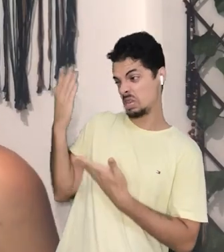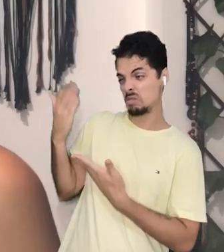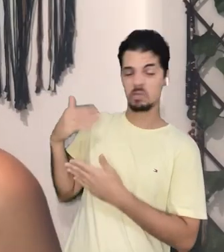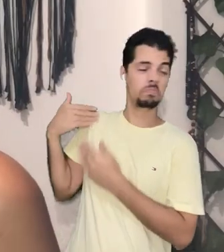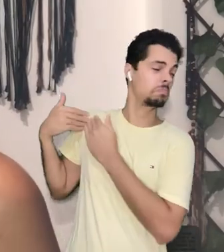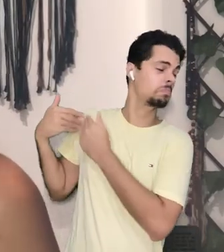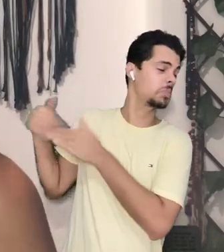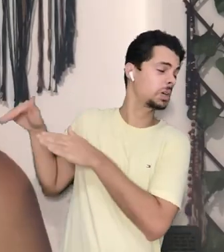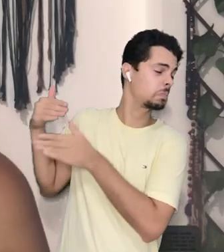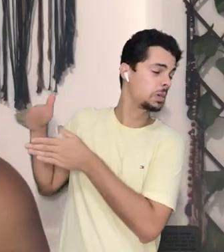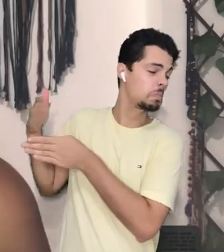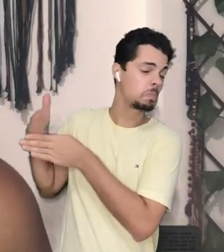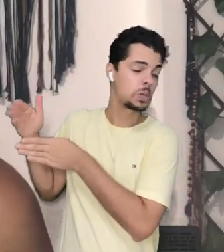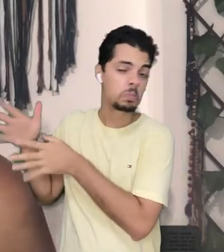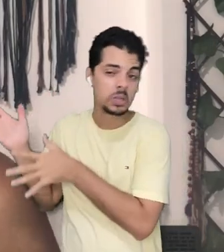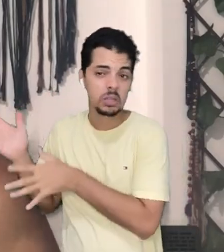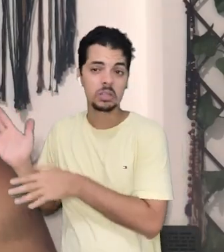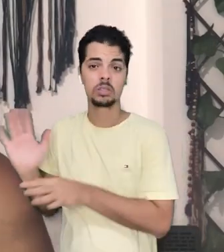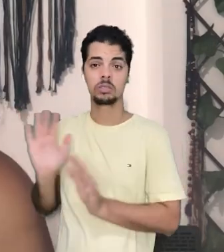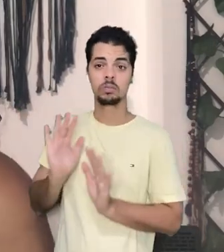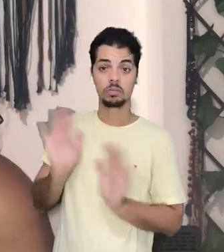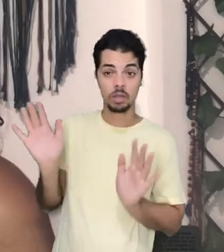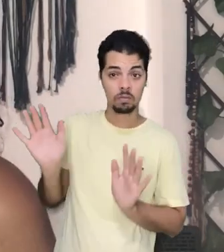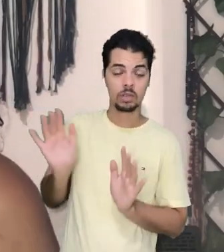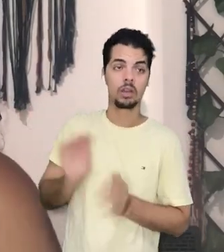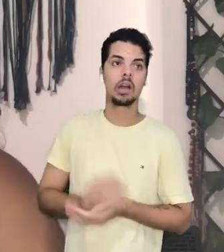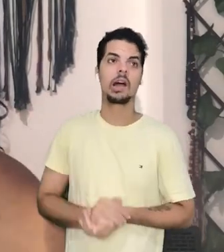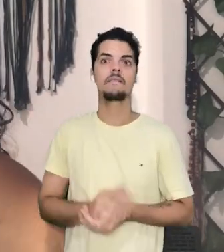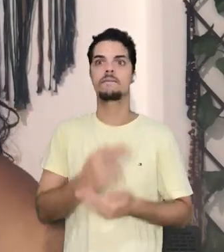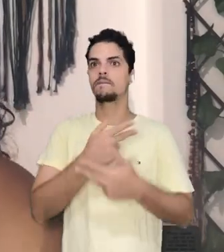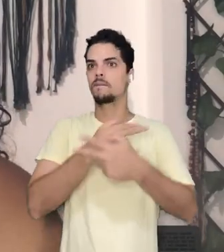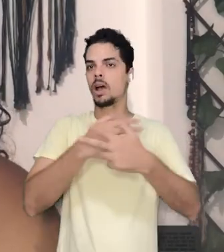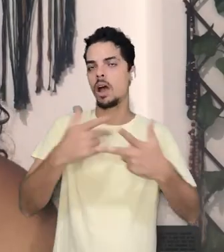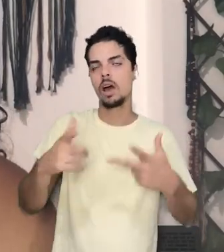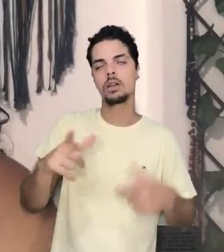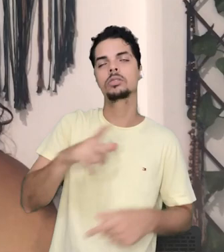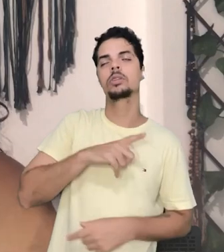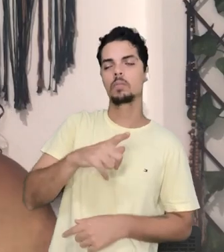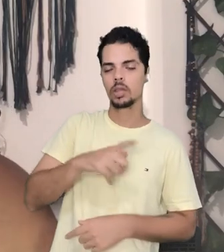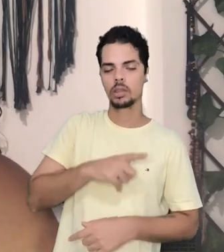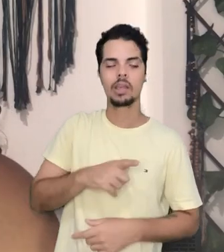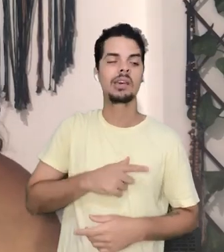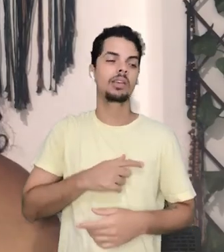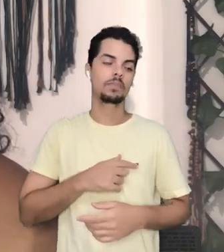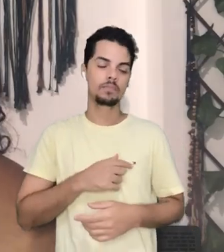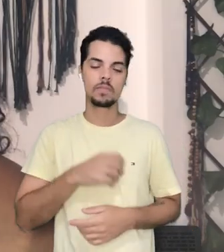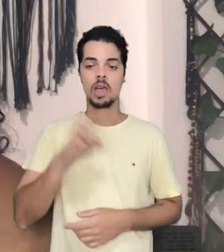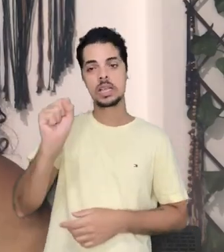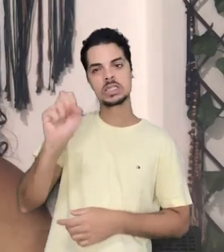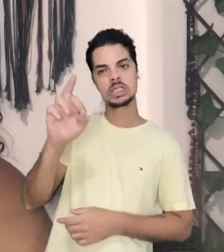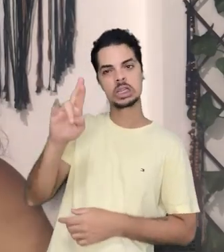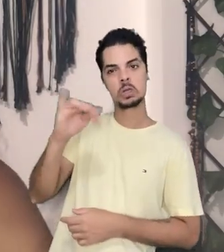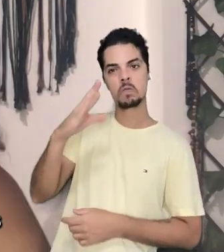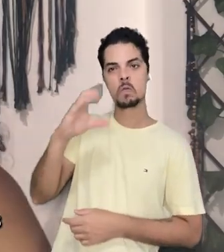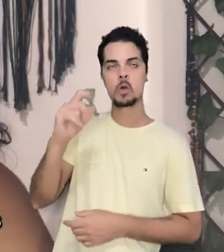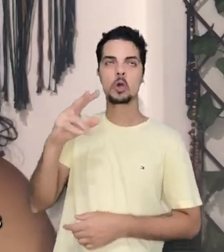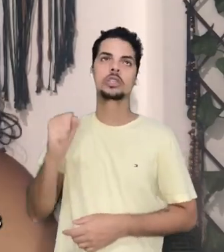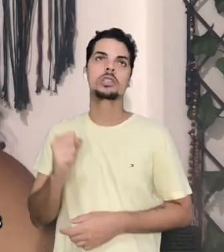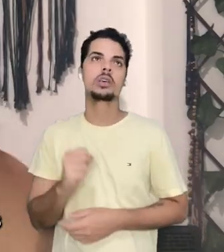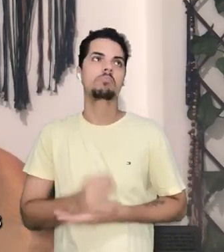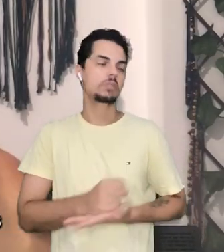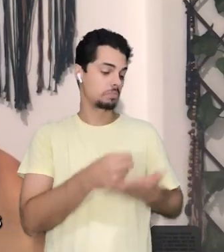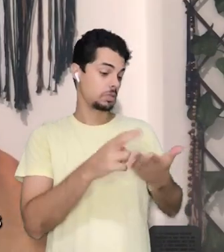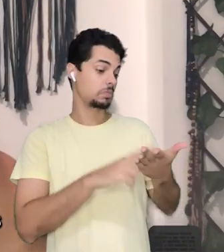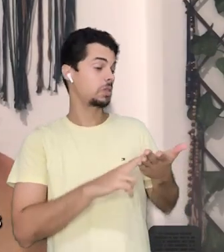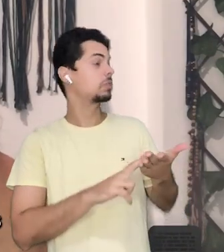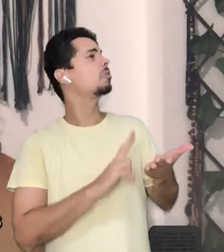nomes e histórias foram apagados por escrivães e outros oficiais no século XIX? Bem,